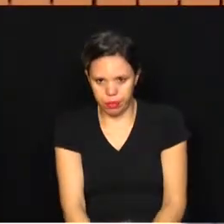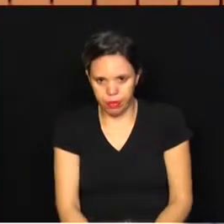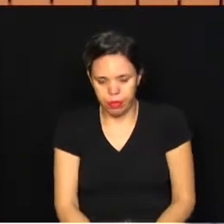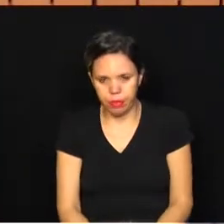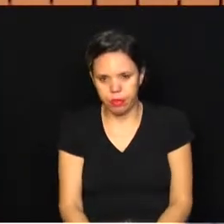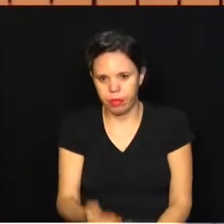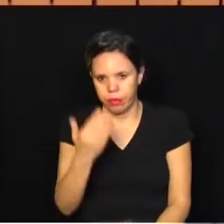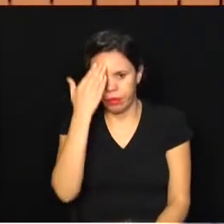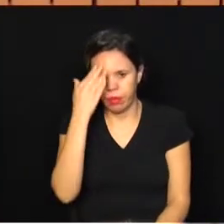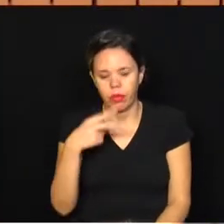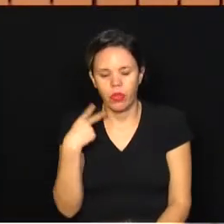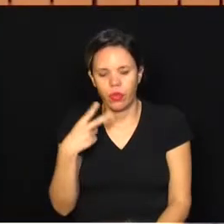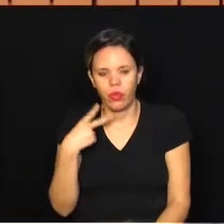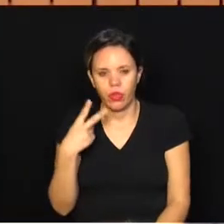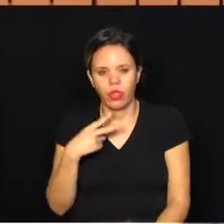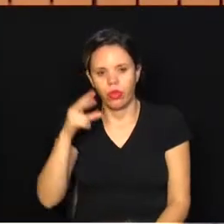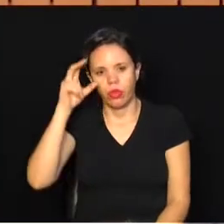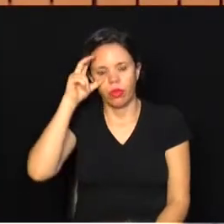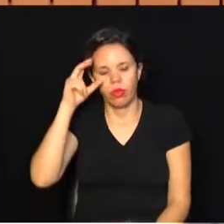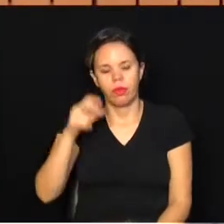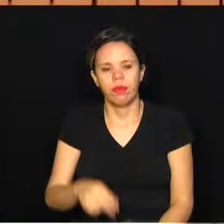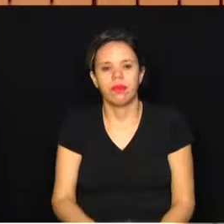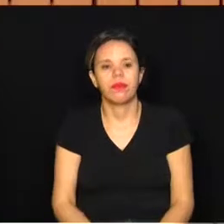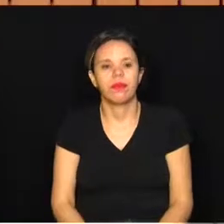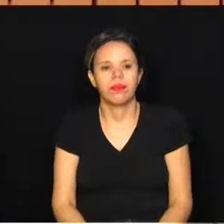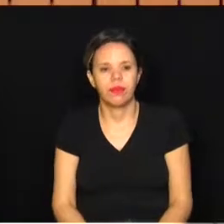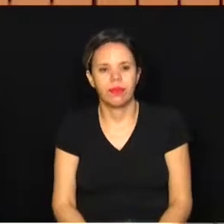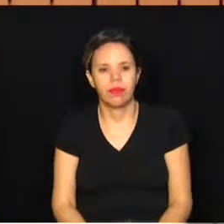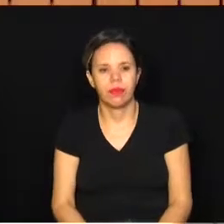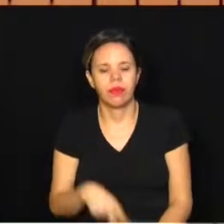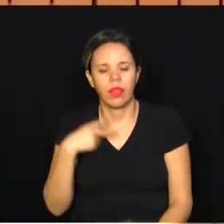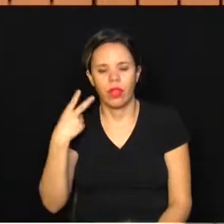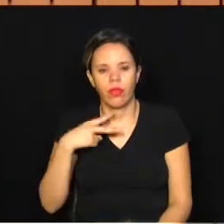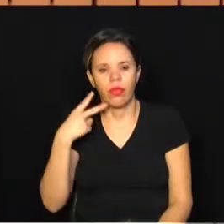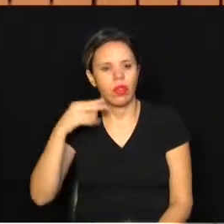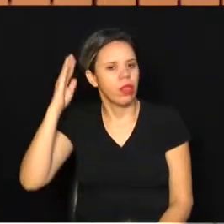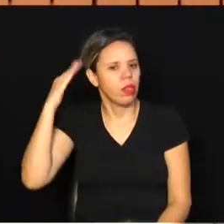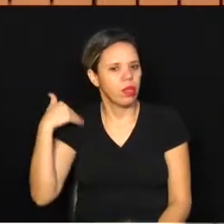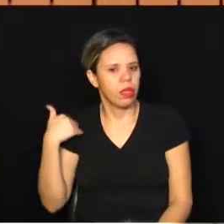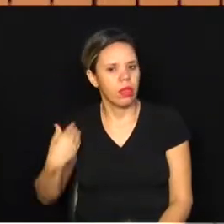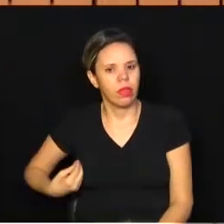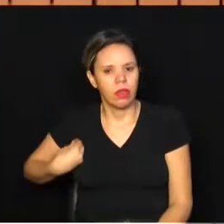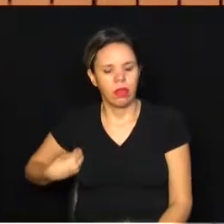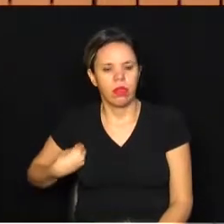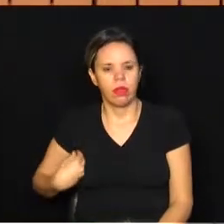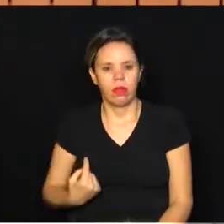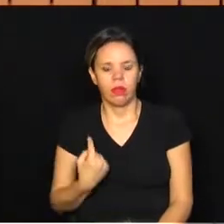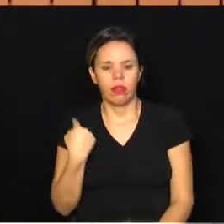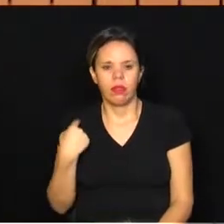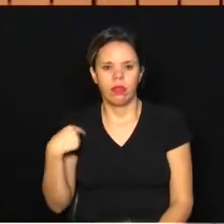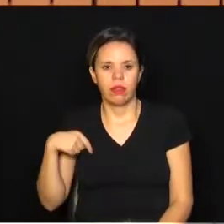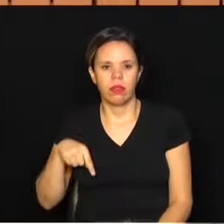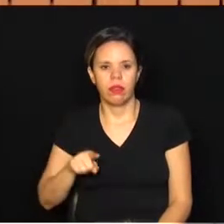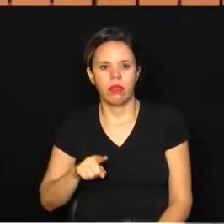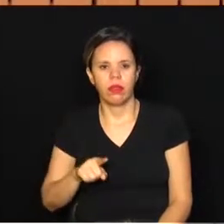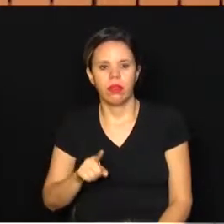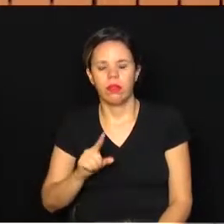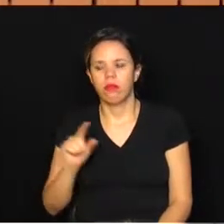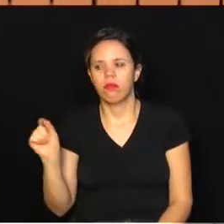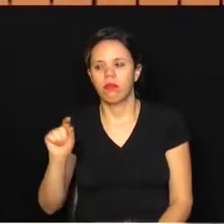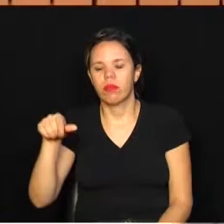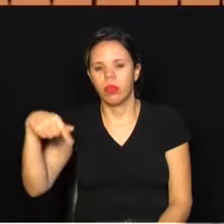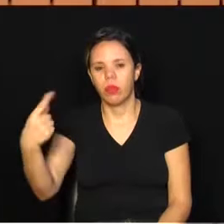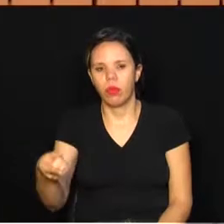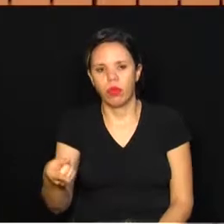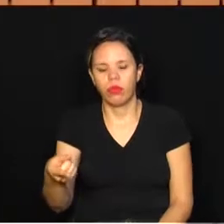Obrigado, vereador Carlinhos Camelô. A vereadora Débora Palermo estava aqui no vídeo com a gente, mas parece que ela deu uma saidinha.